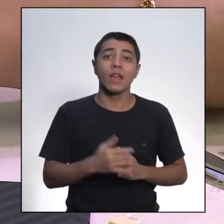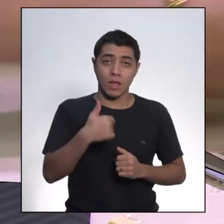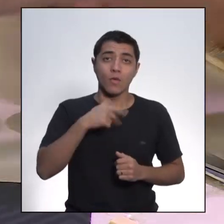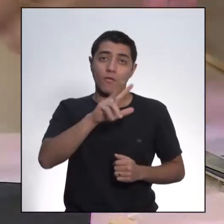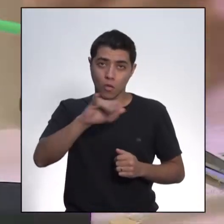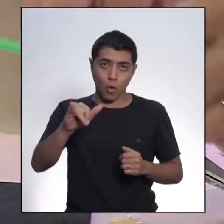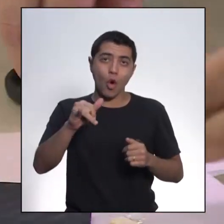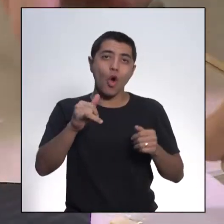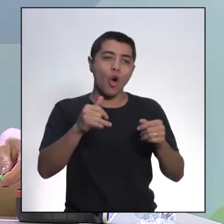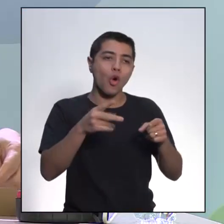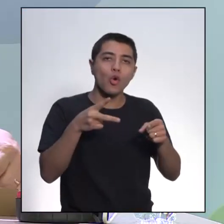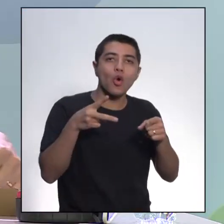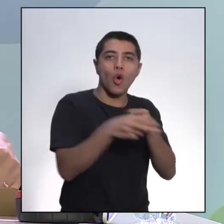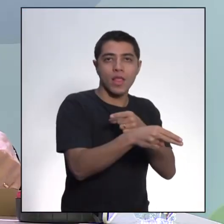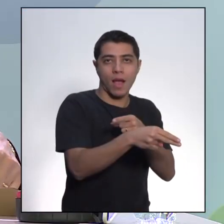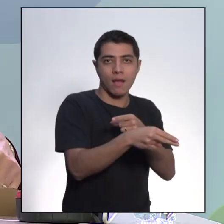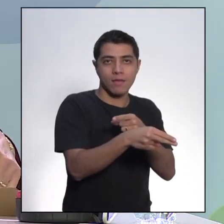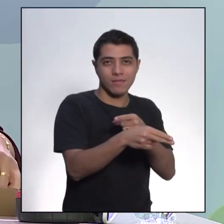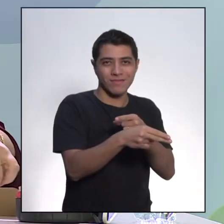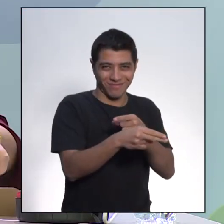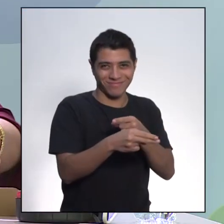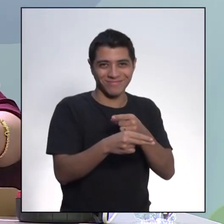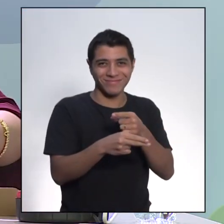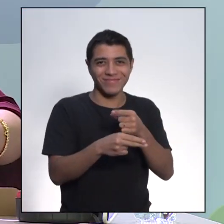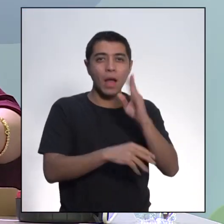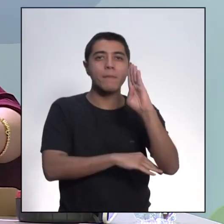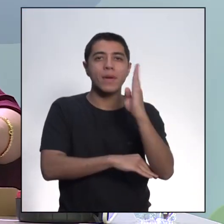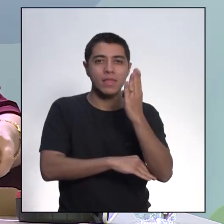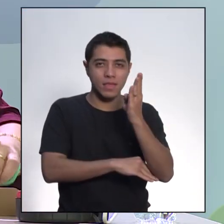tá? Pode ser menorzinho um pouquinho, não tem problema.